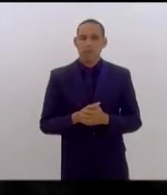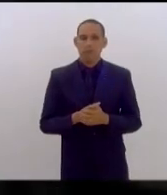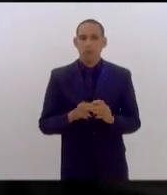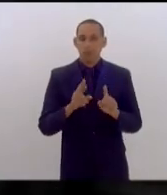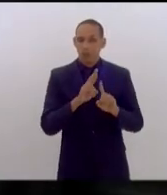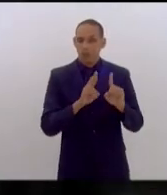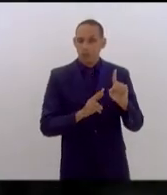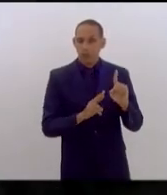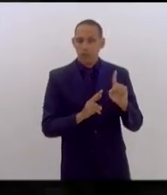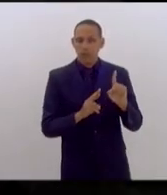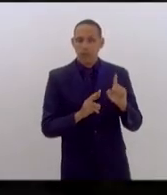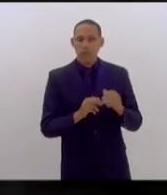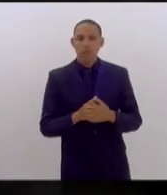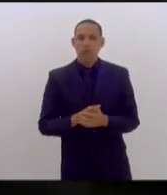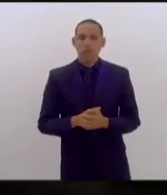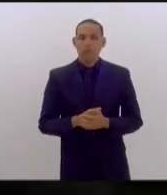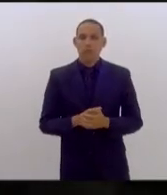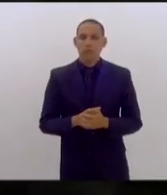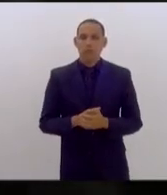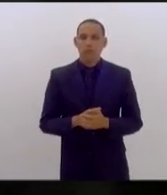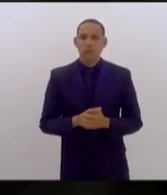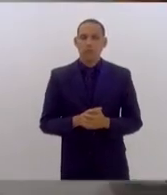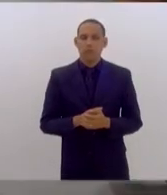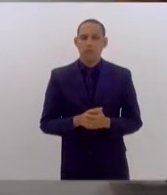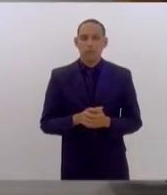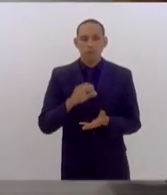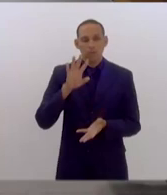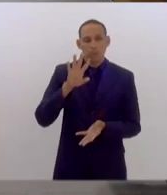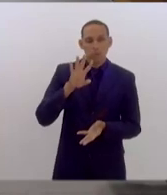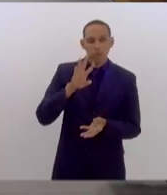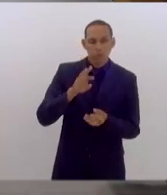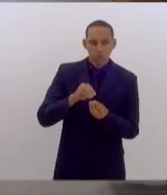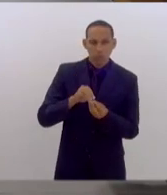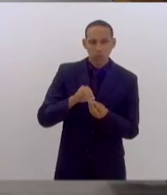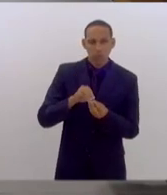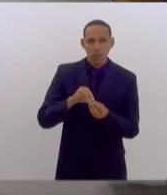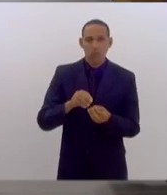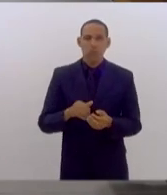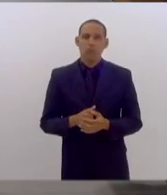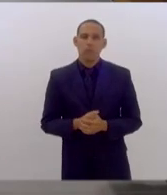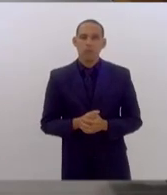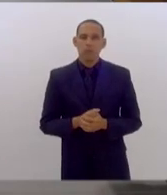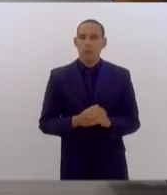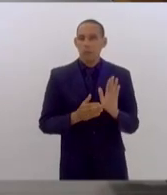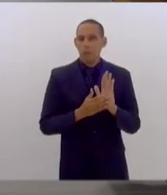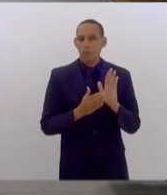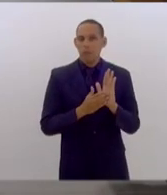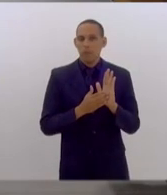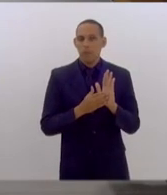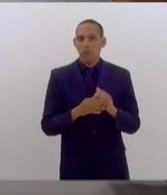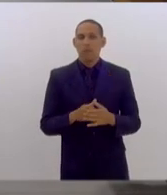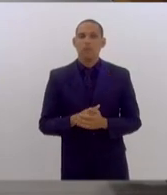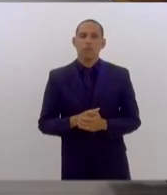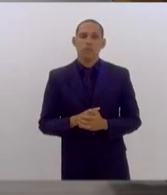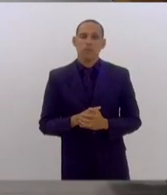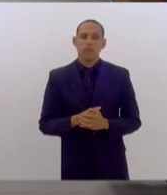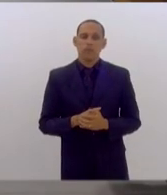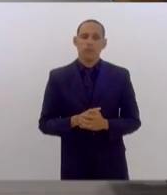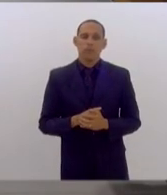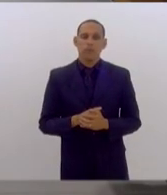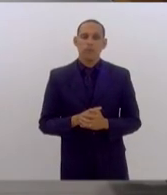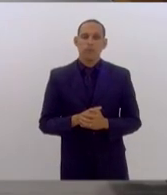relator Como fazer uma síntese dor da proposta e